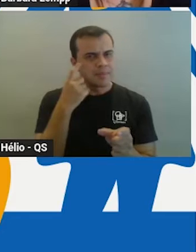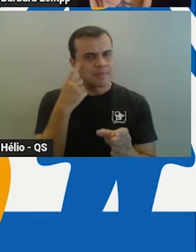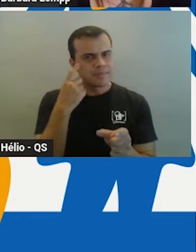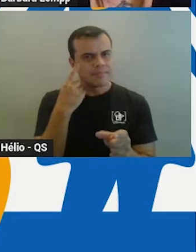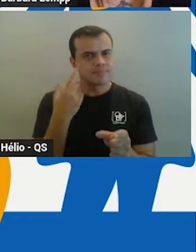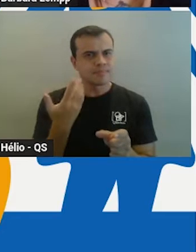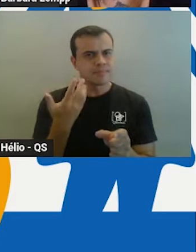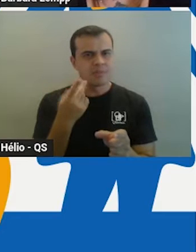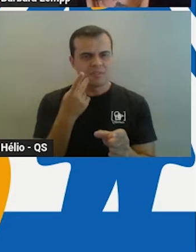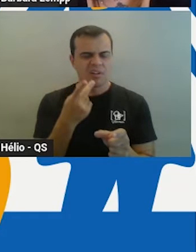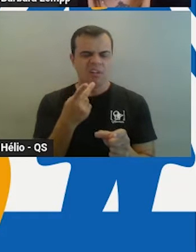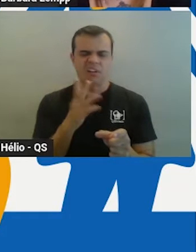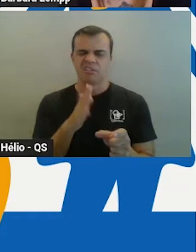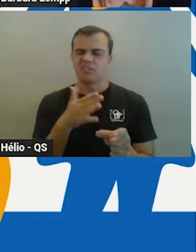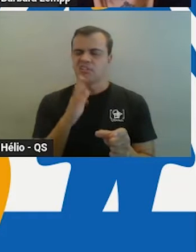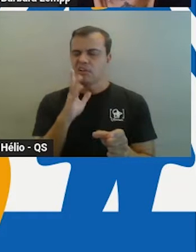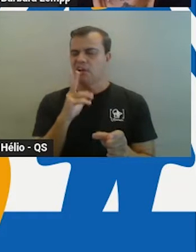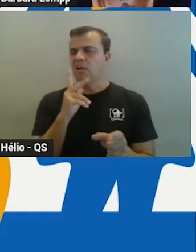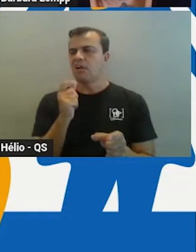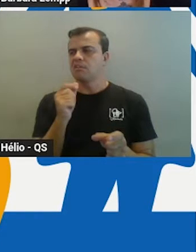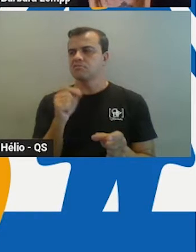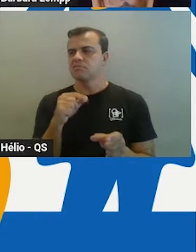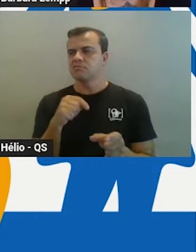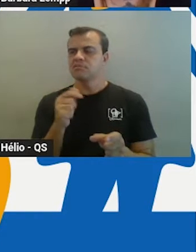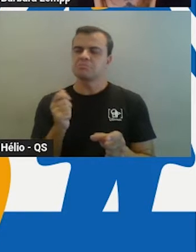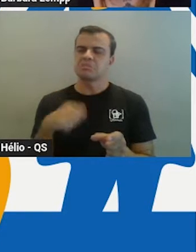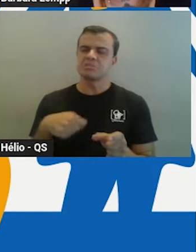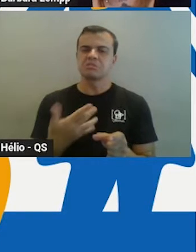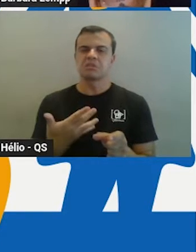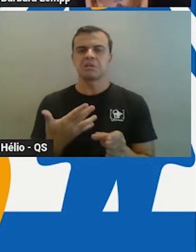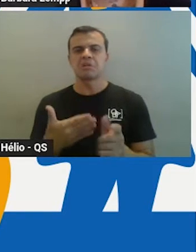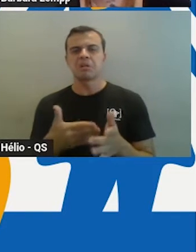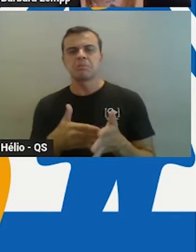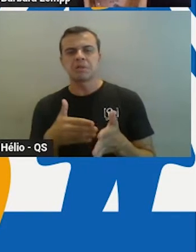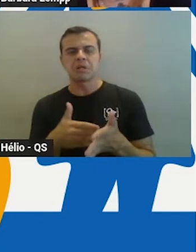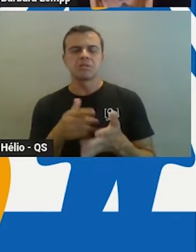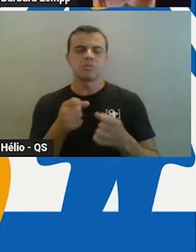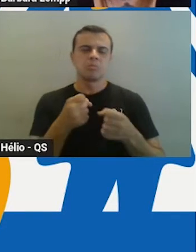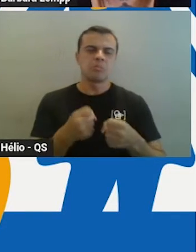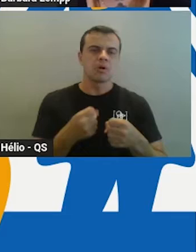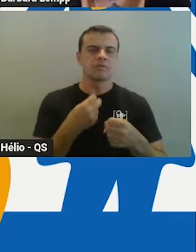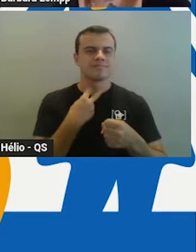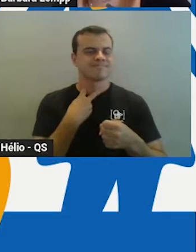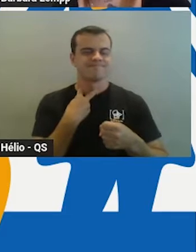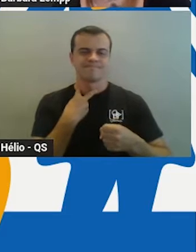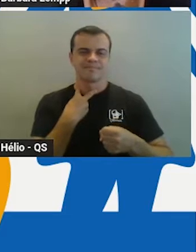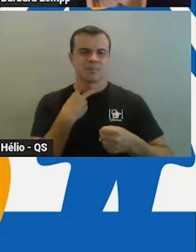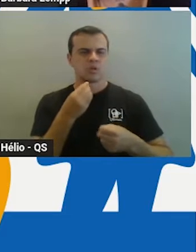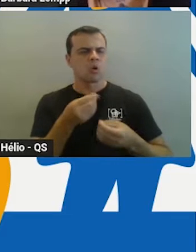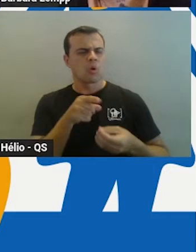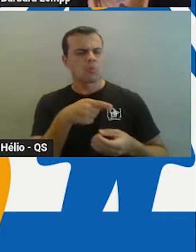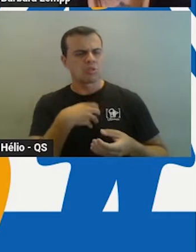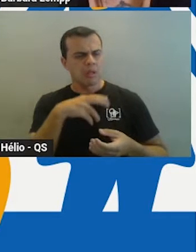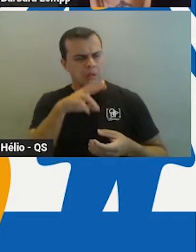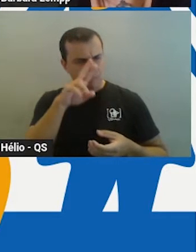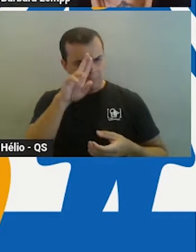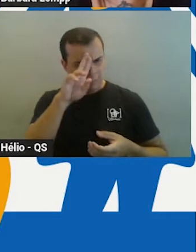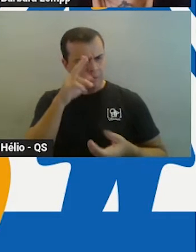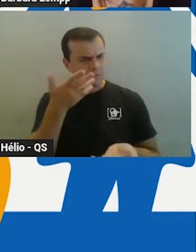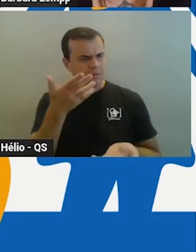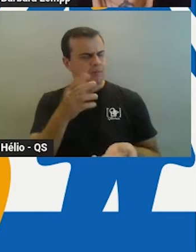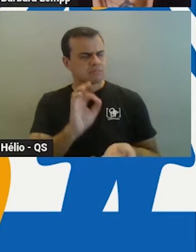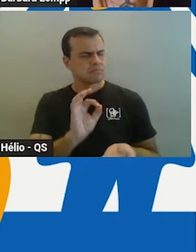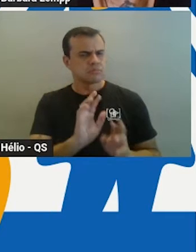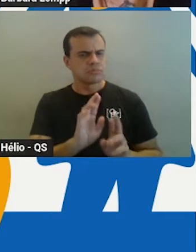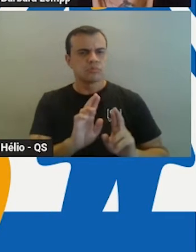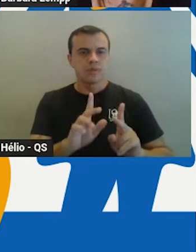a gente já faz alguma suposição sobre a habilidade, sobre a limitação, o que ela pode, o que ela não pode, como ela é, como ela não é.